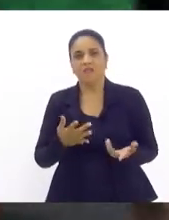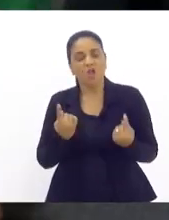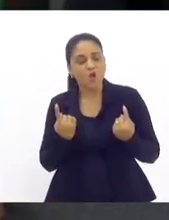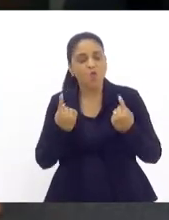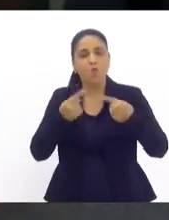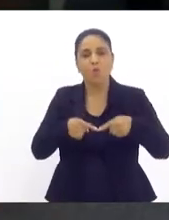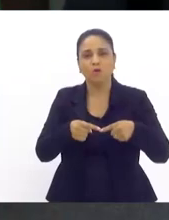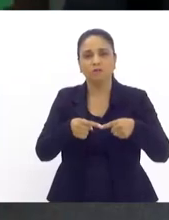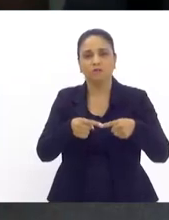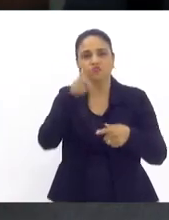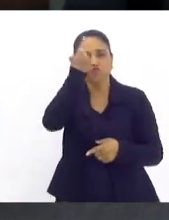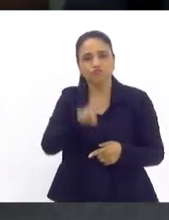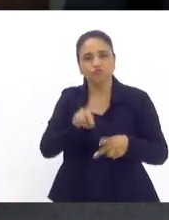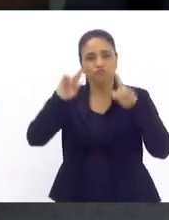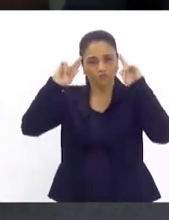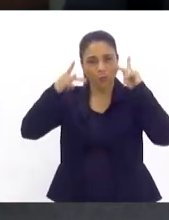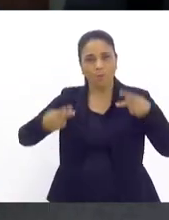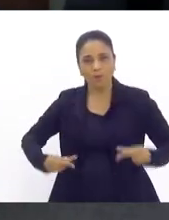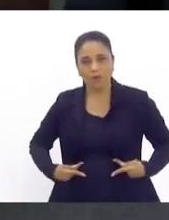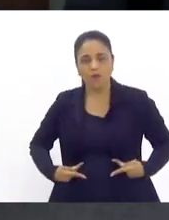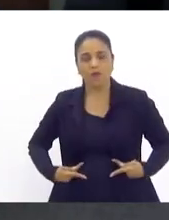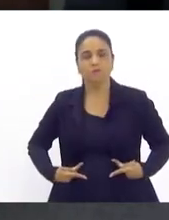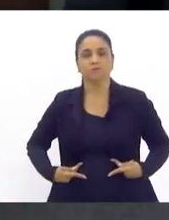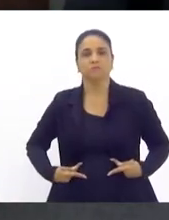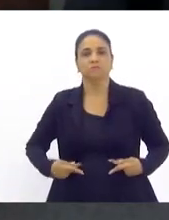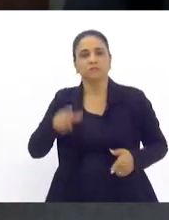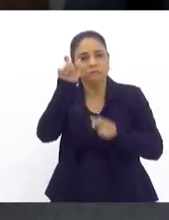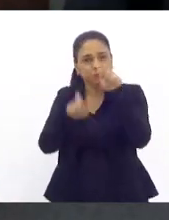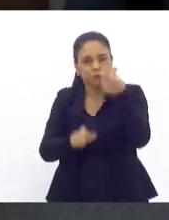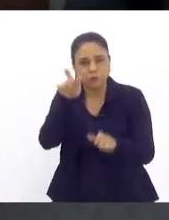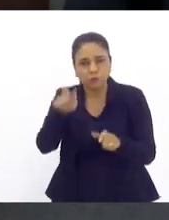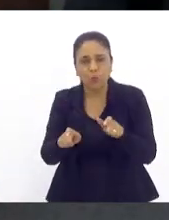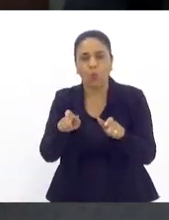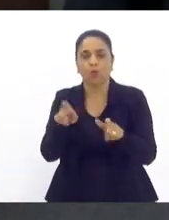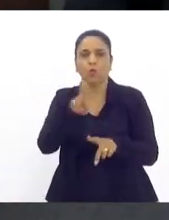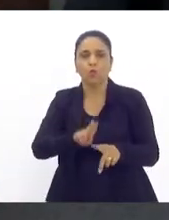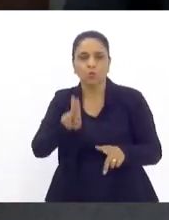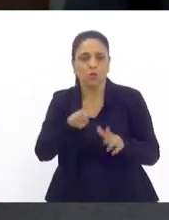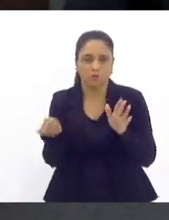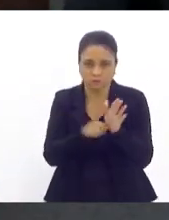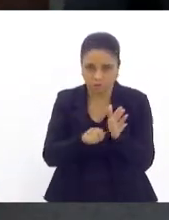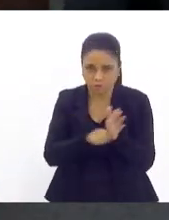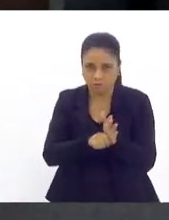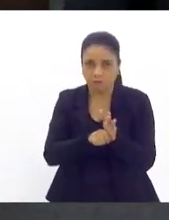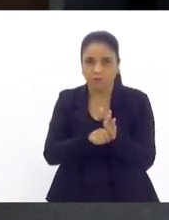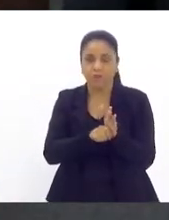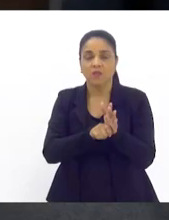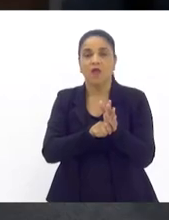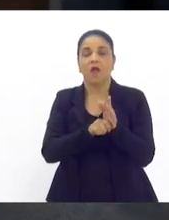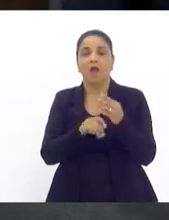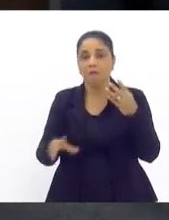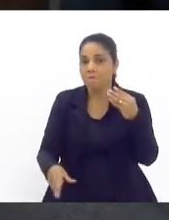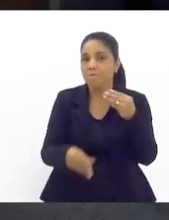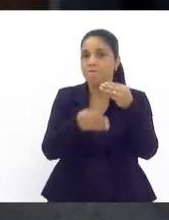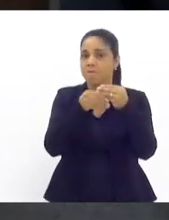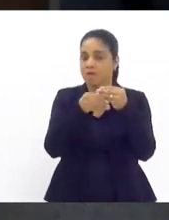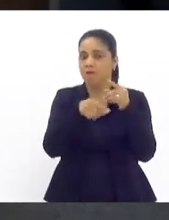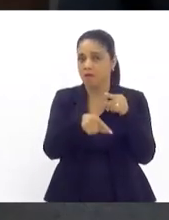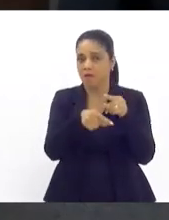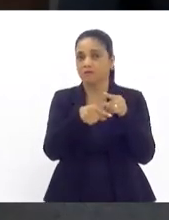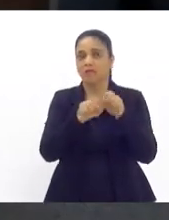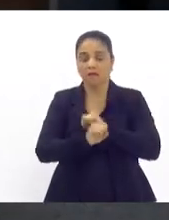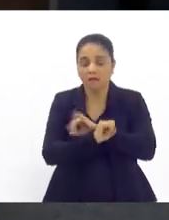direitos humanos dos usuários. Então, embora não esteja falando na ementa, a justificativa é clara ao remeter às